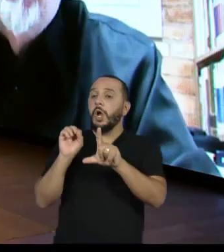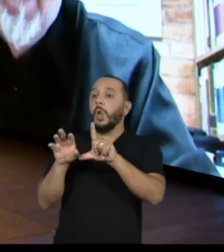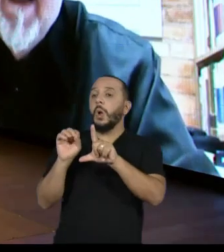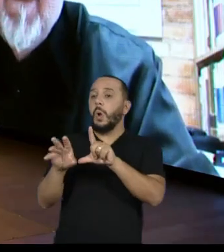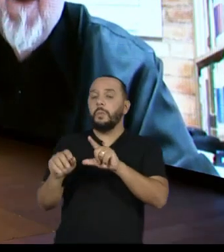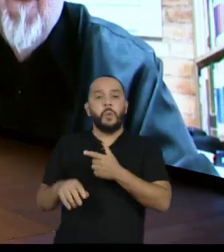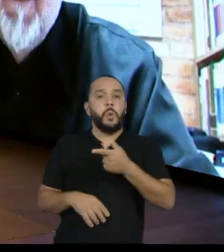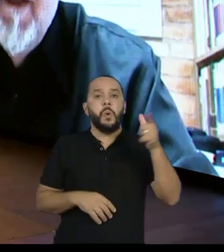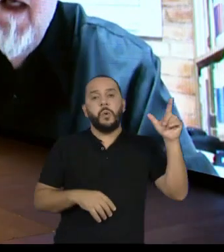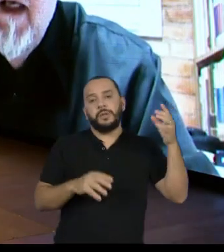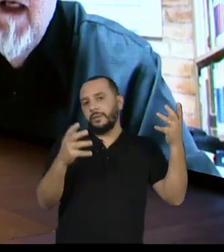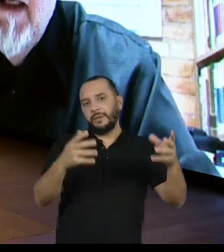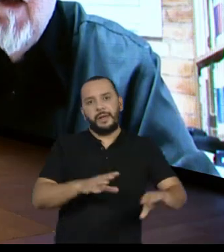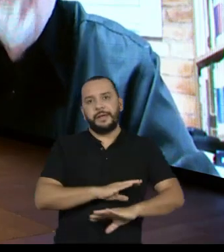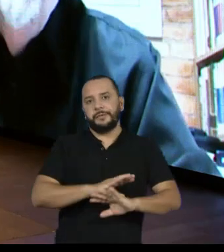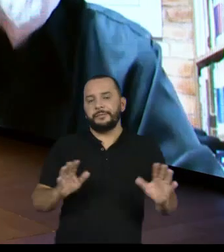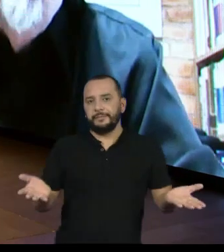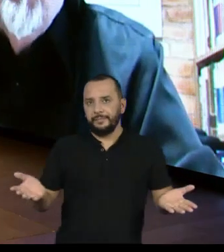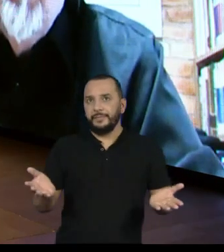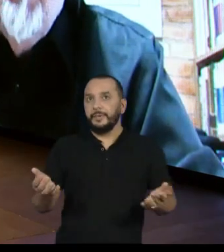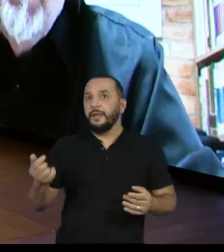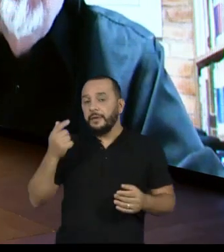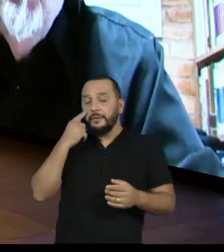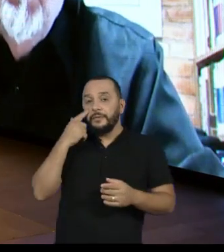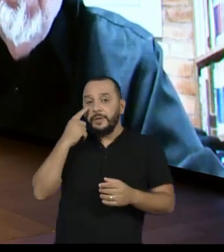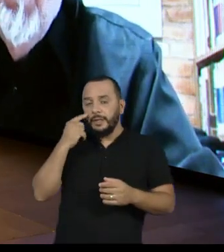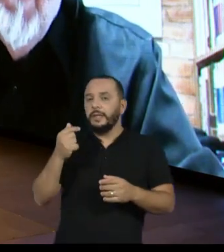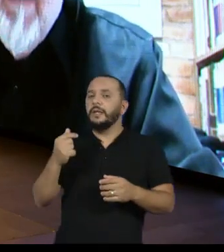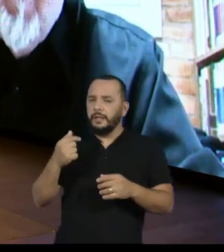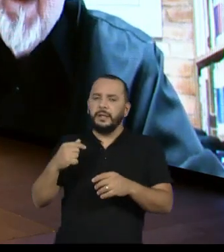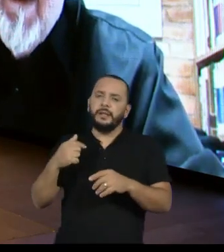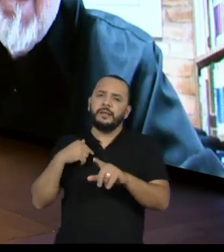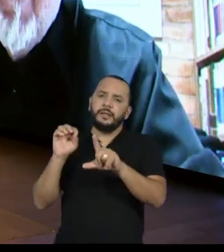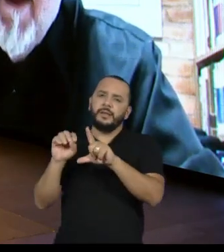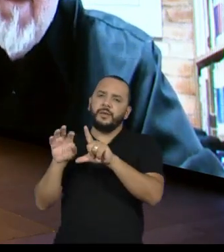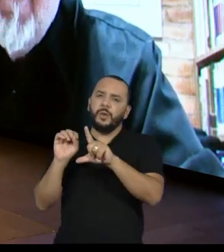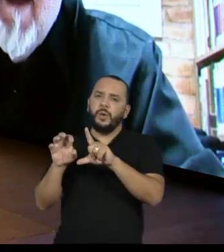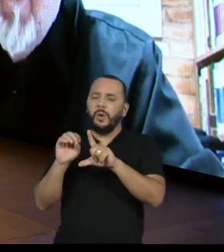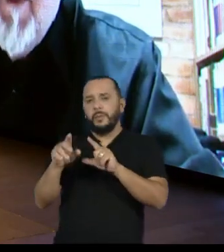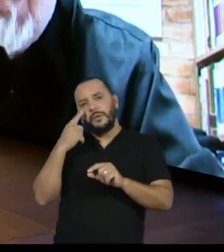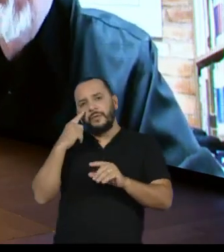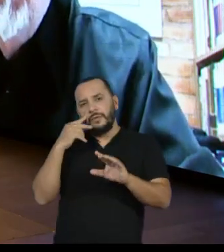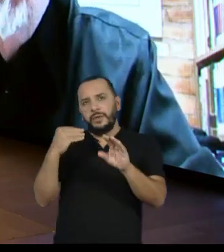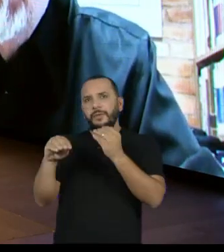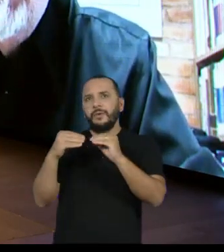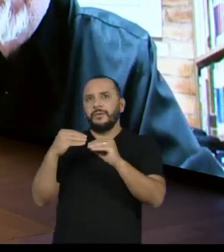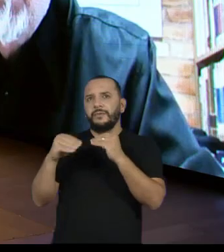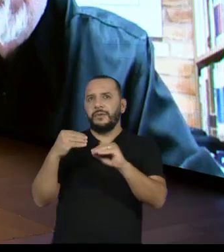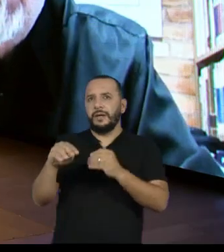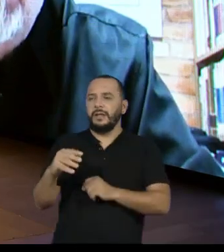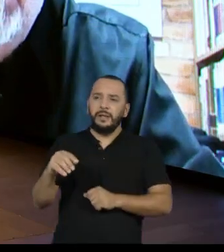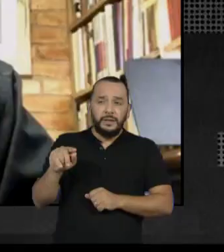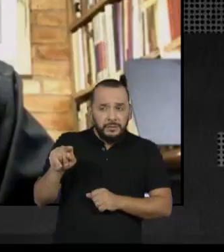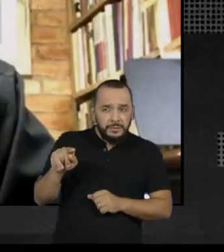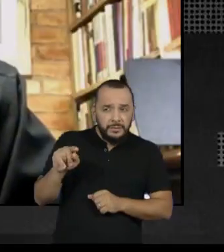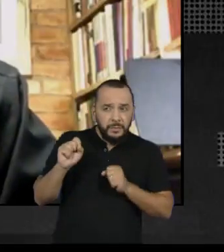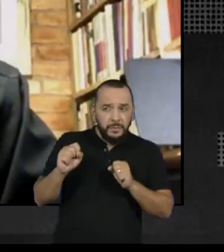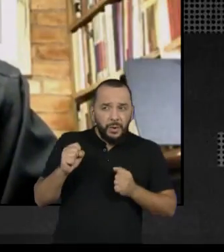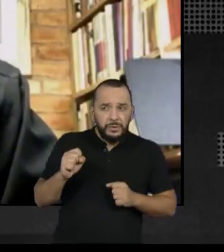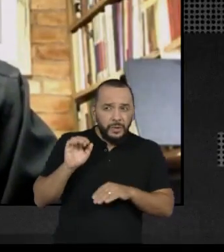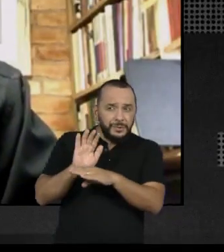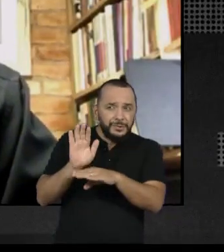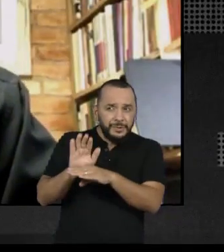mudar aqui, ó, você tem filme, você tem aqui tem historinha, aqui tem programa de cozinha, aqui... Não,